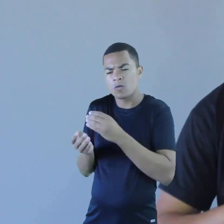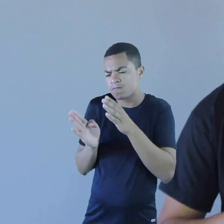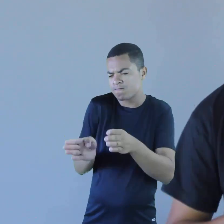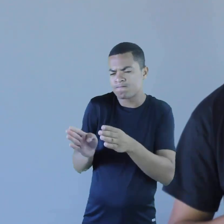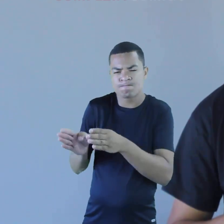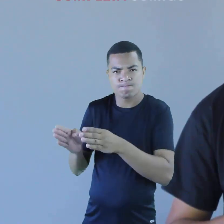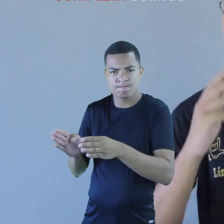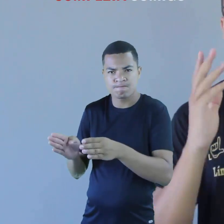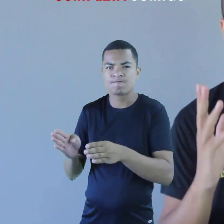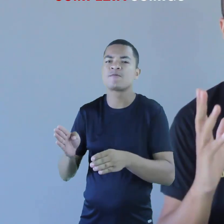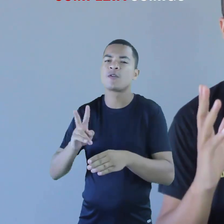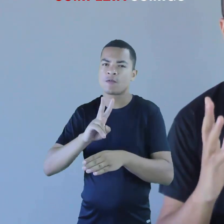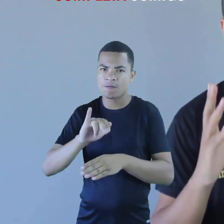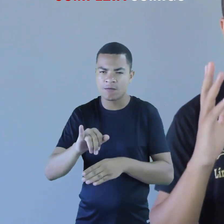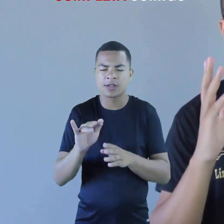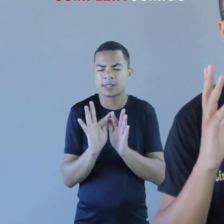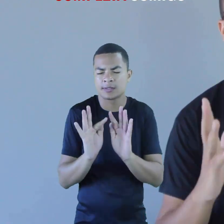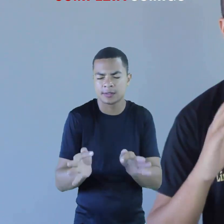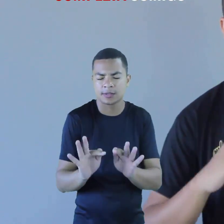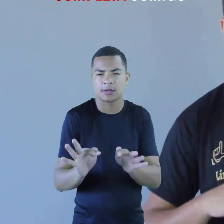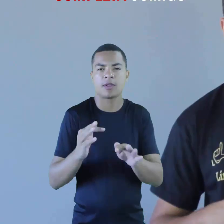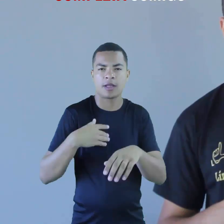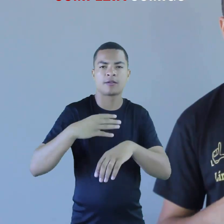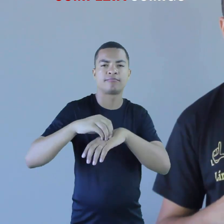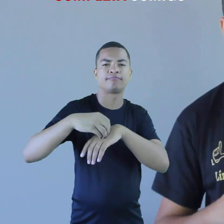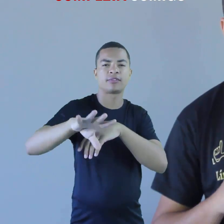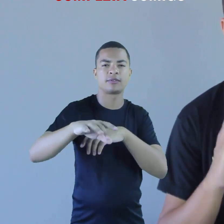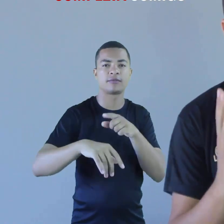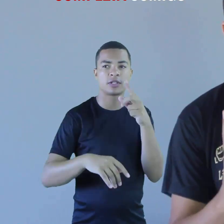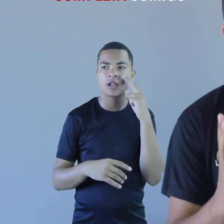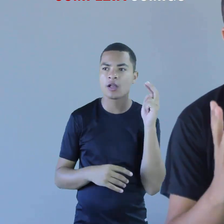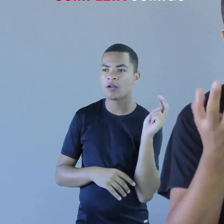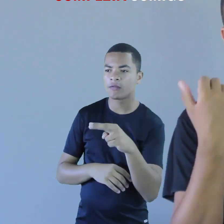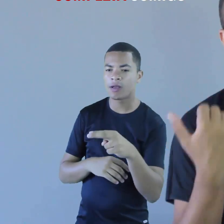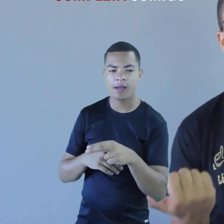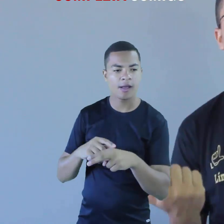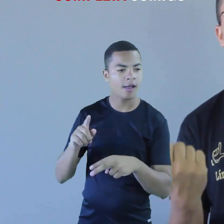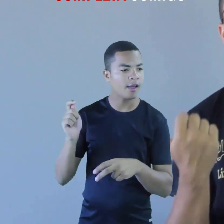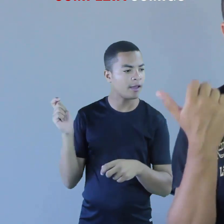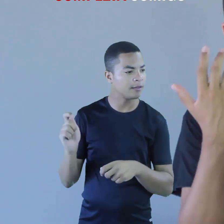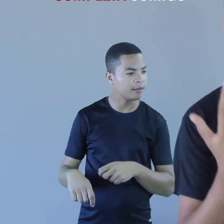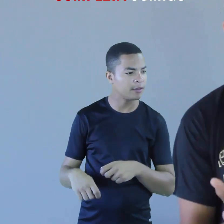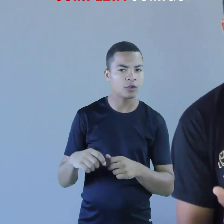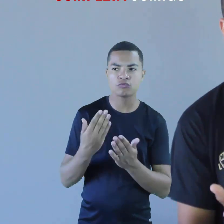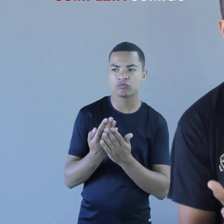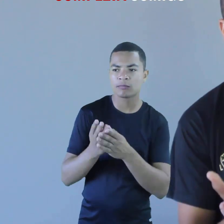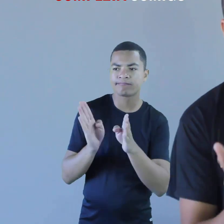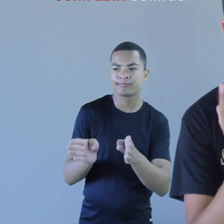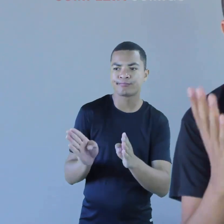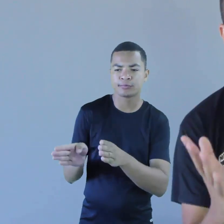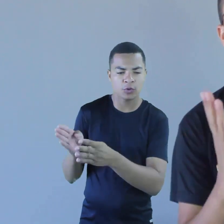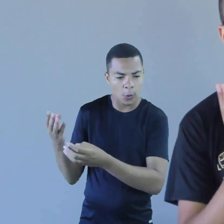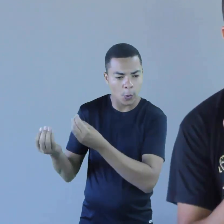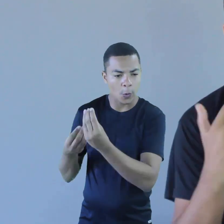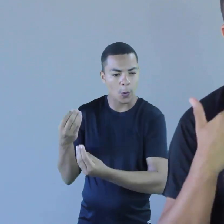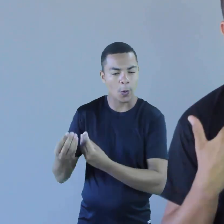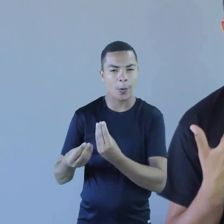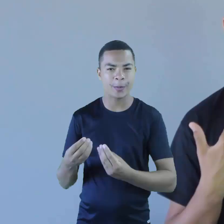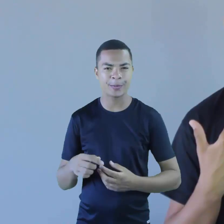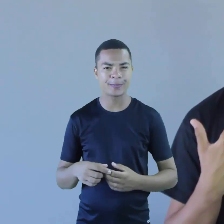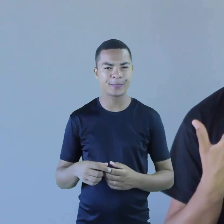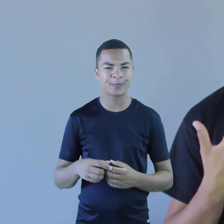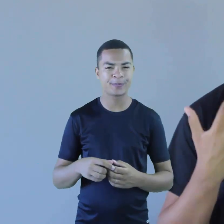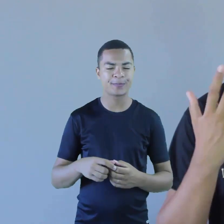eu desenvolvi. Vai ser uma aula completa comigo. Com isso, você vai conseguir, na prática, ver como funciona o